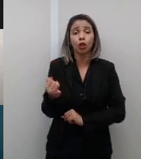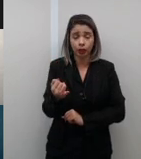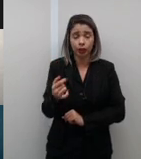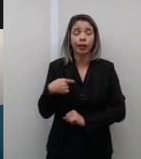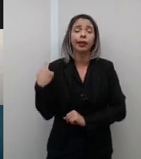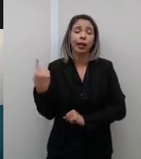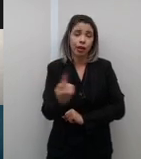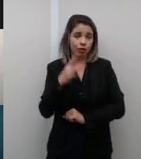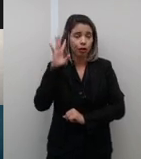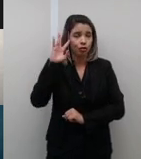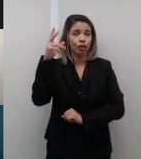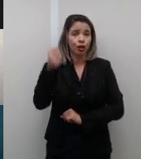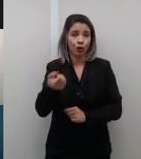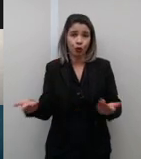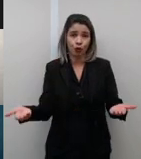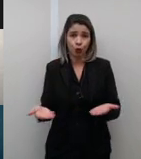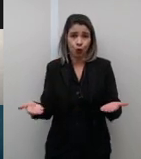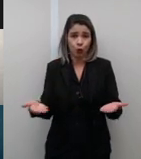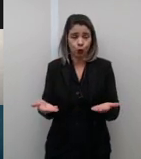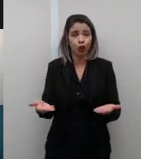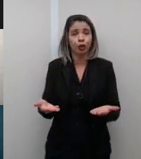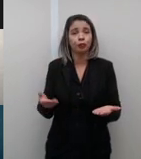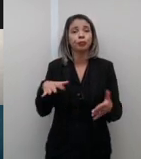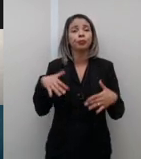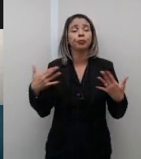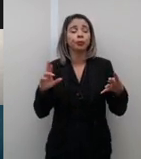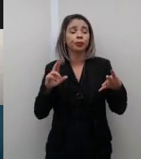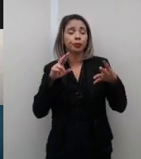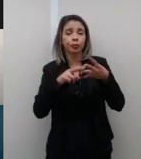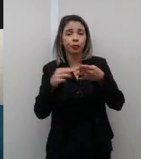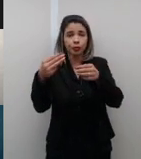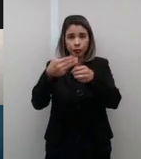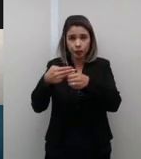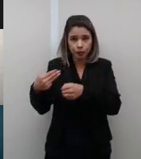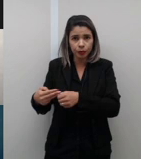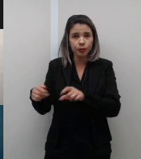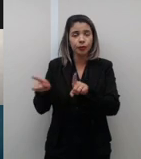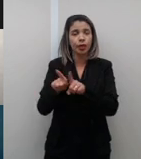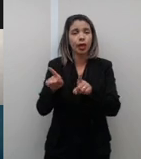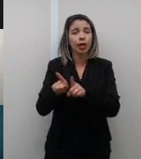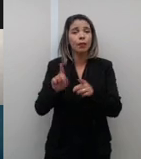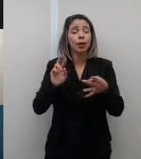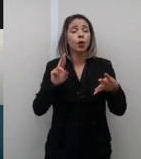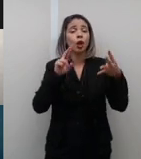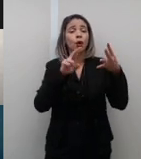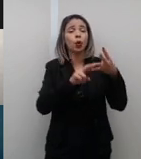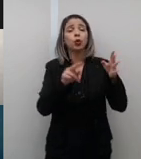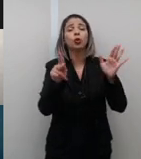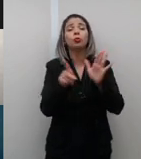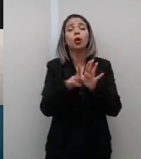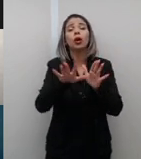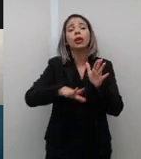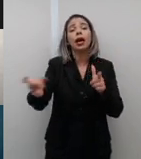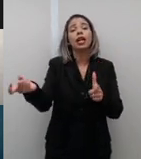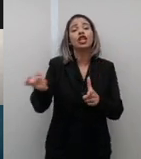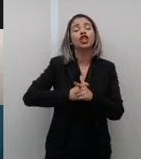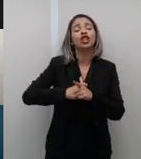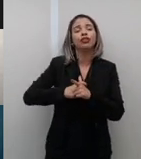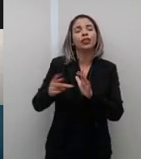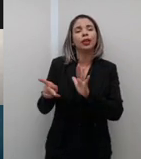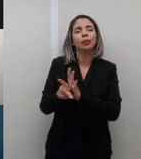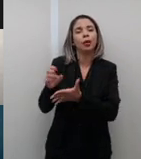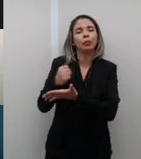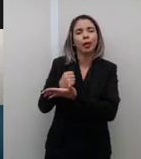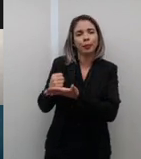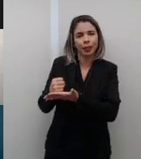julgamento, portanto, o recurso do município e o recurso da parte credora da empresa. A empresa advogando a tese